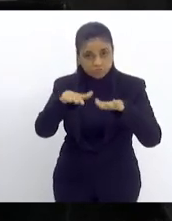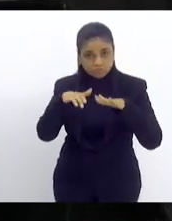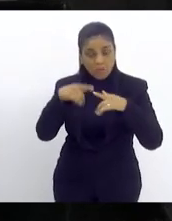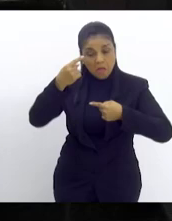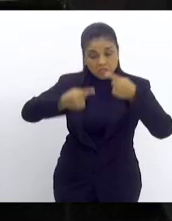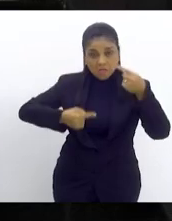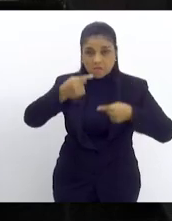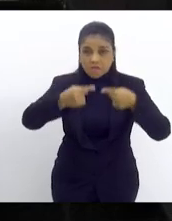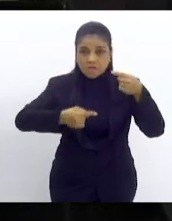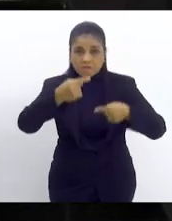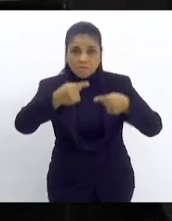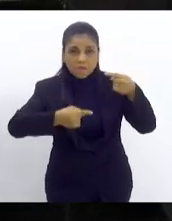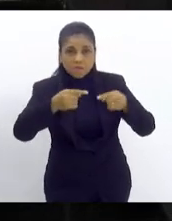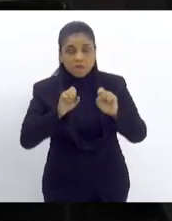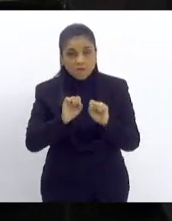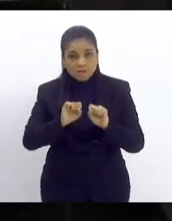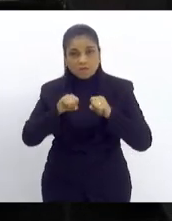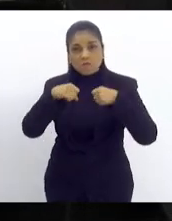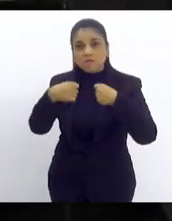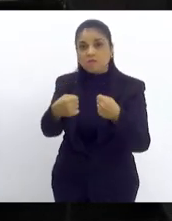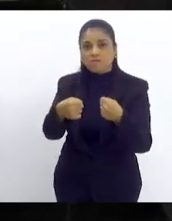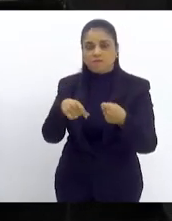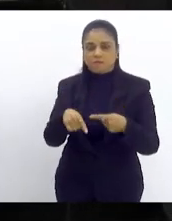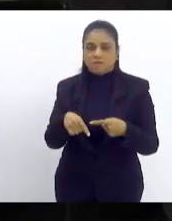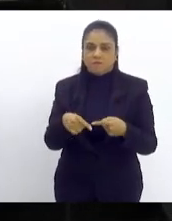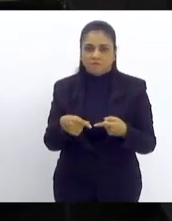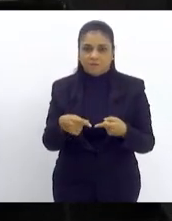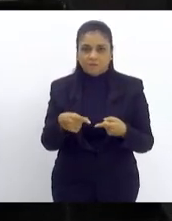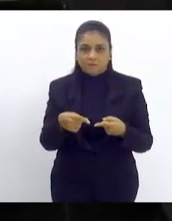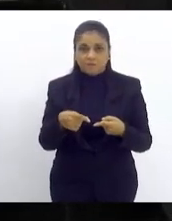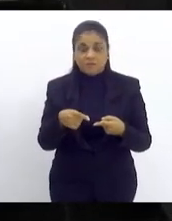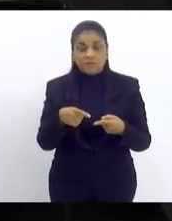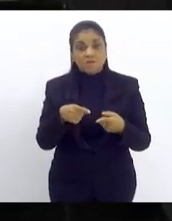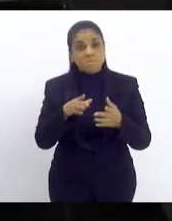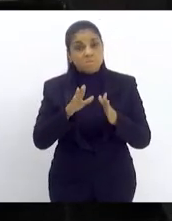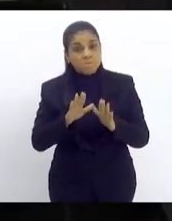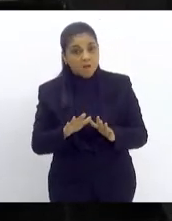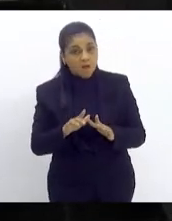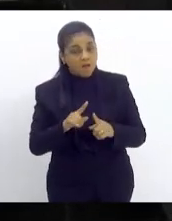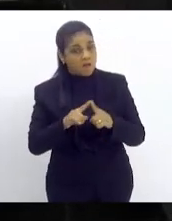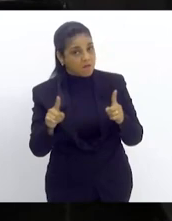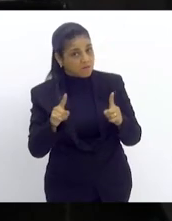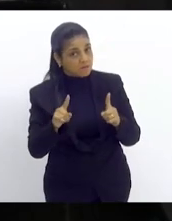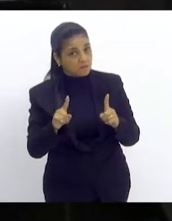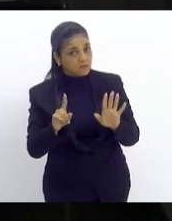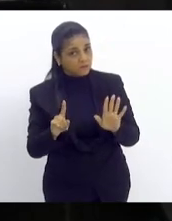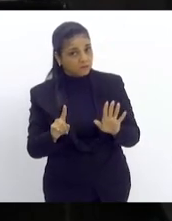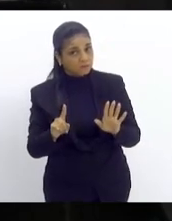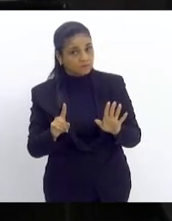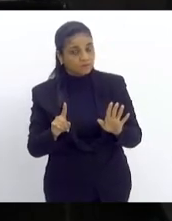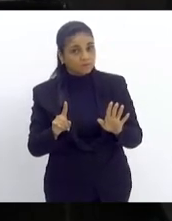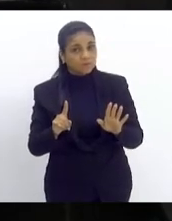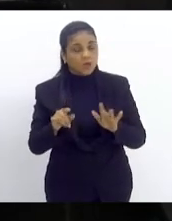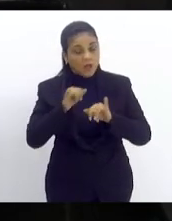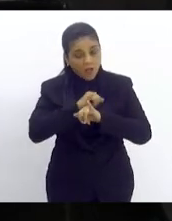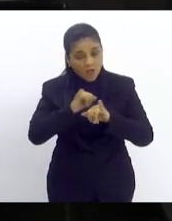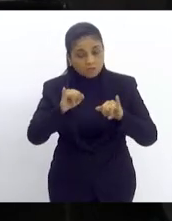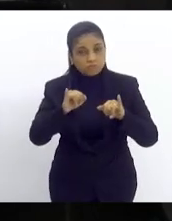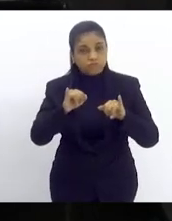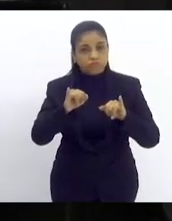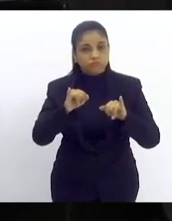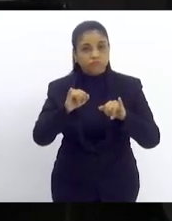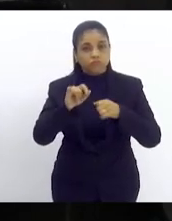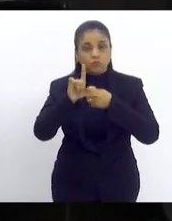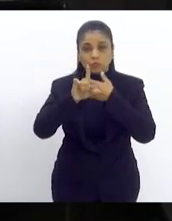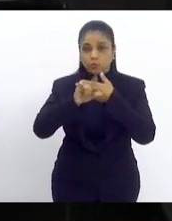para que a gente possa defender mas ao mesmo tempo no mesmo anúncio feito no